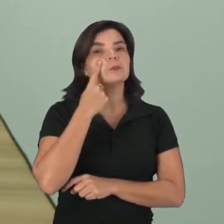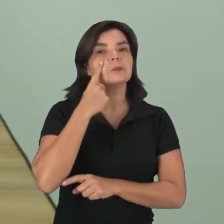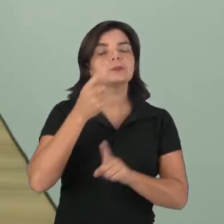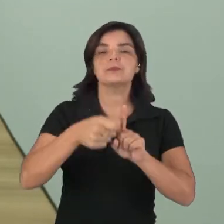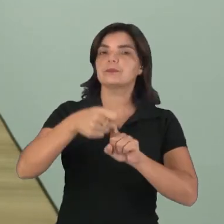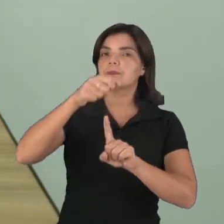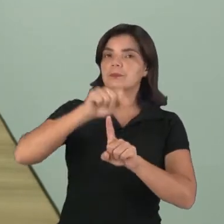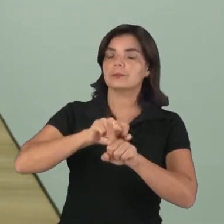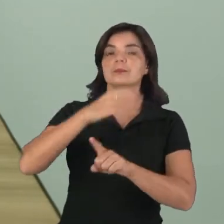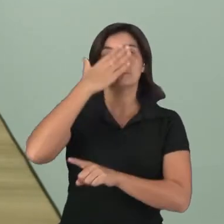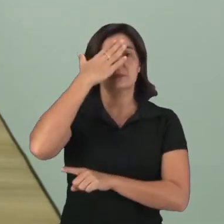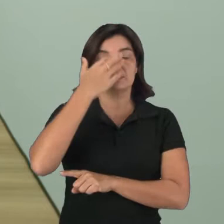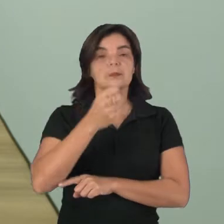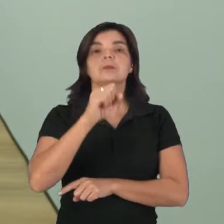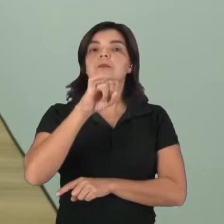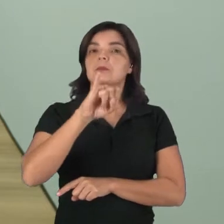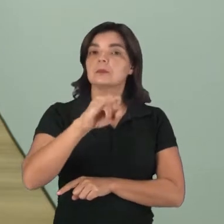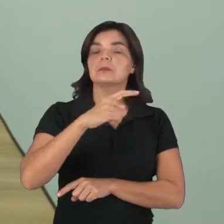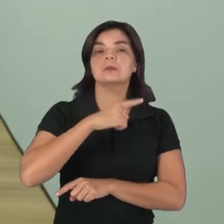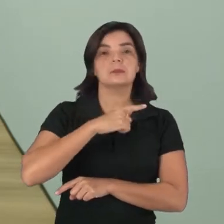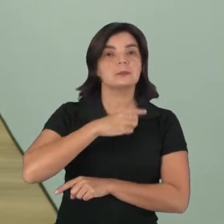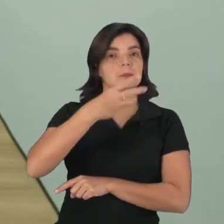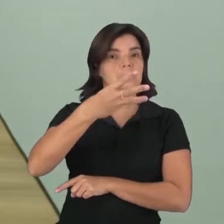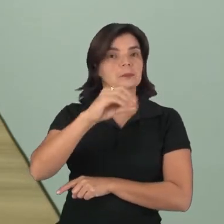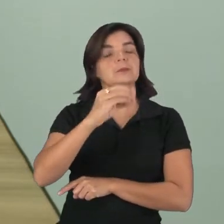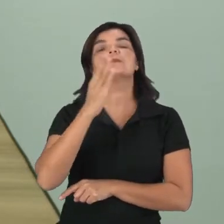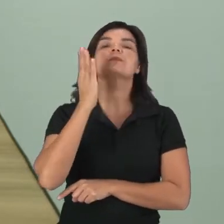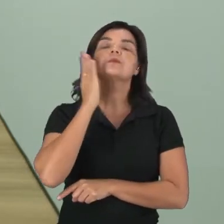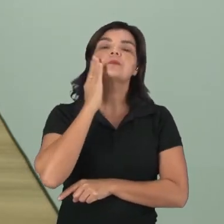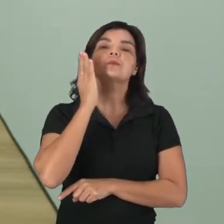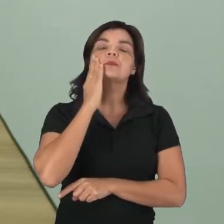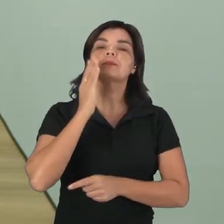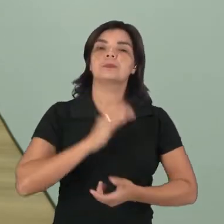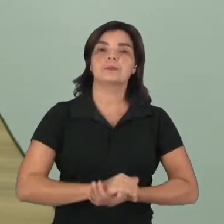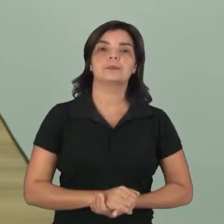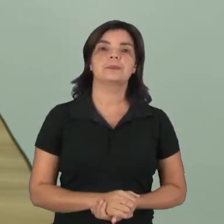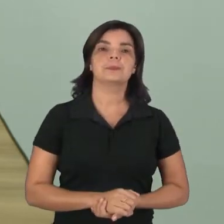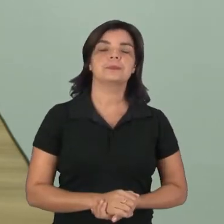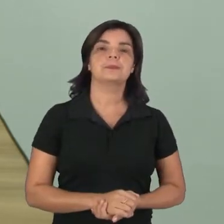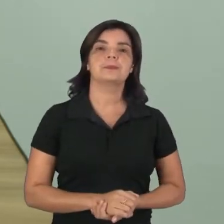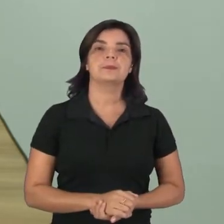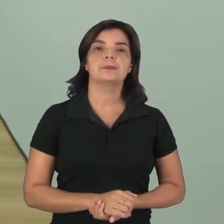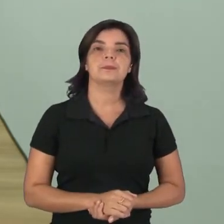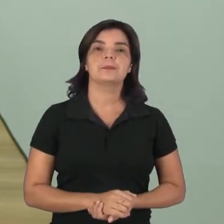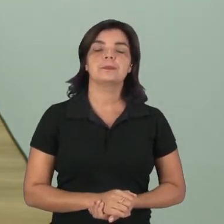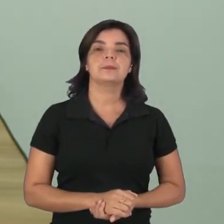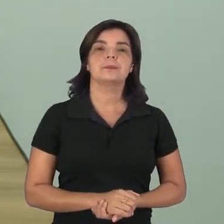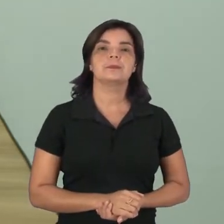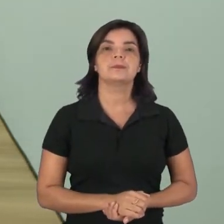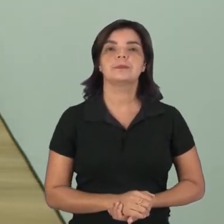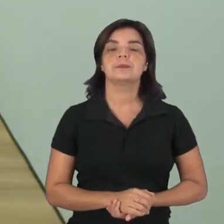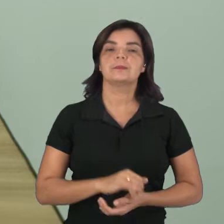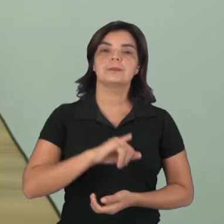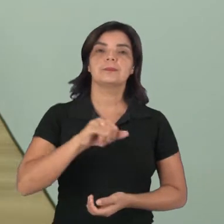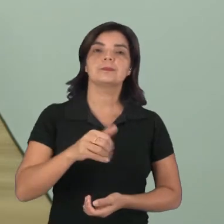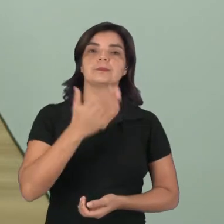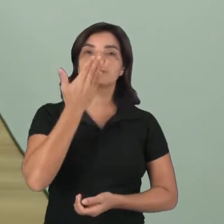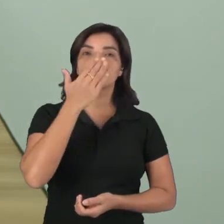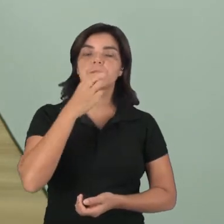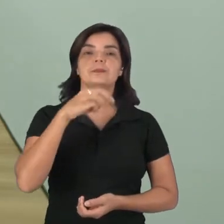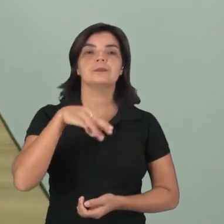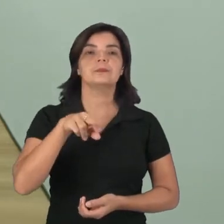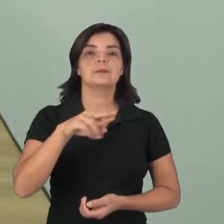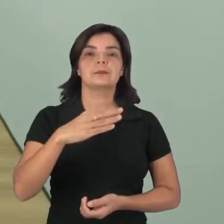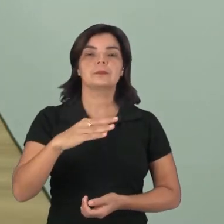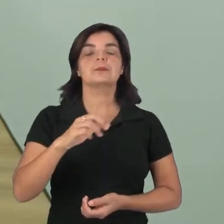ver e ficar no calendário para saber se tem 30 dias vamos lá em Janeiro